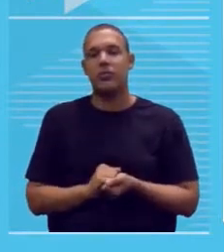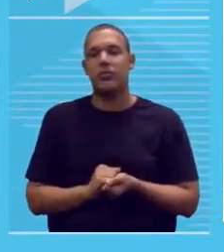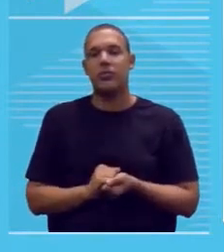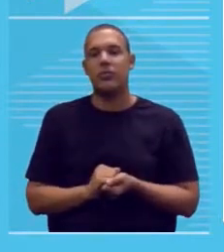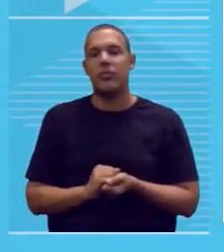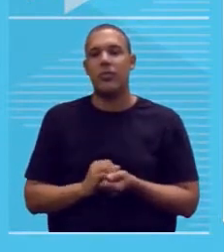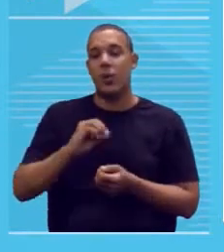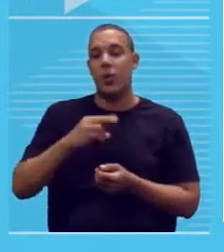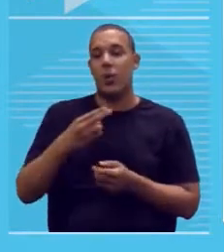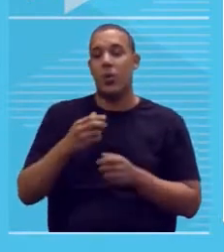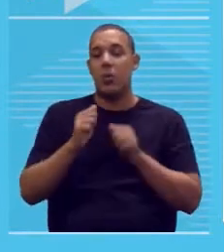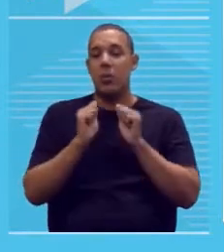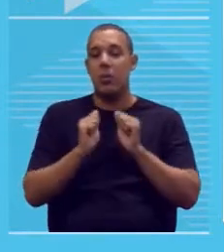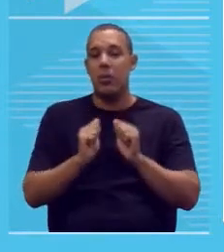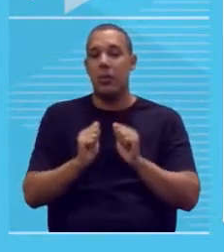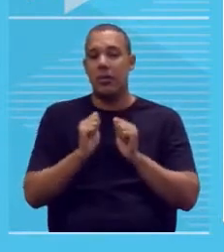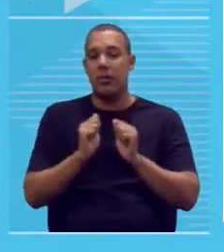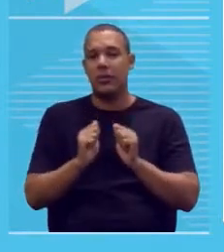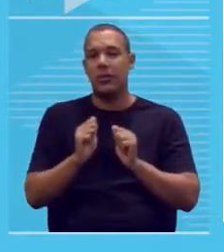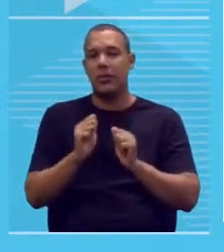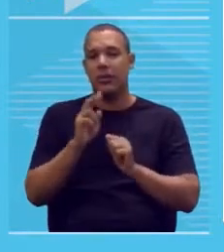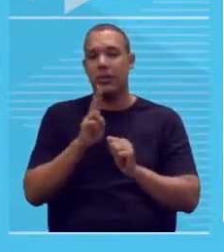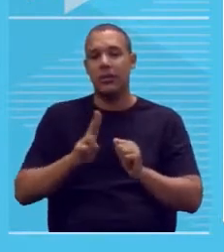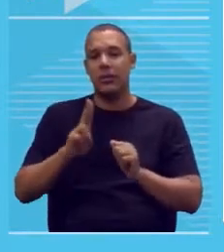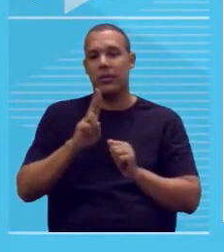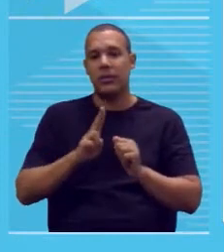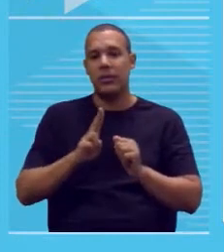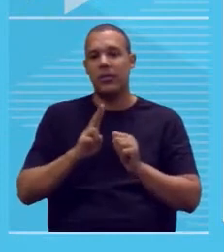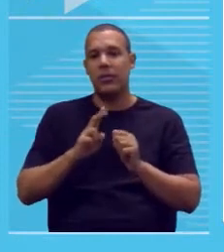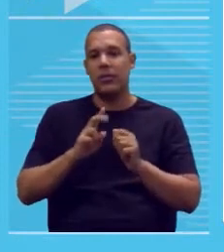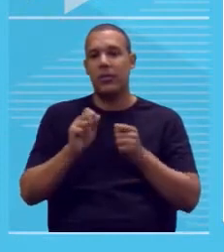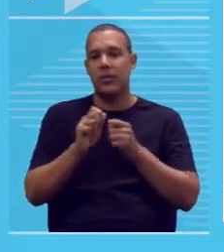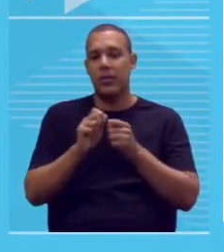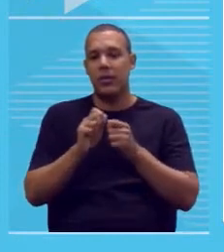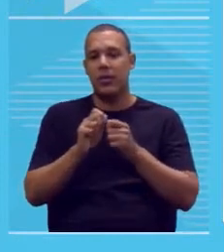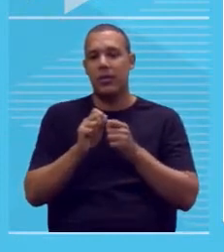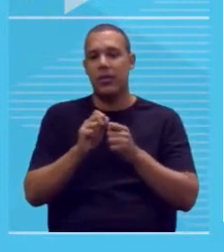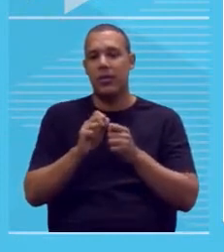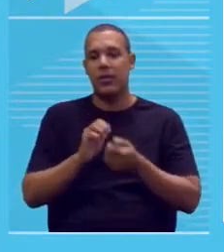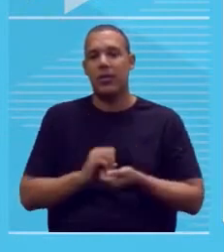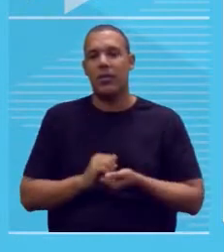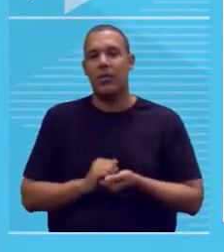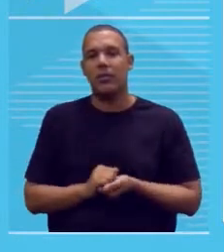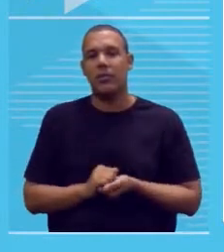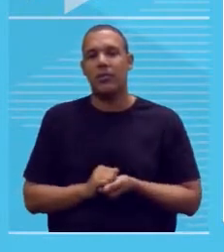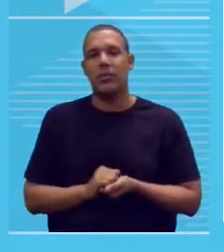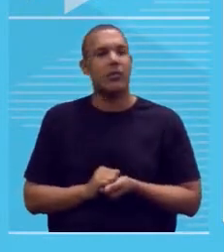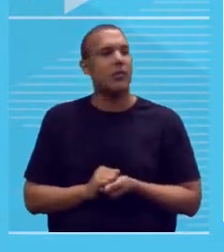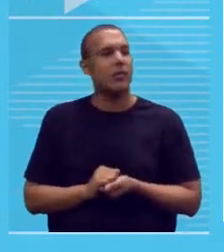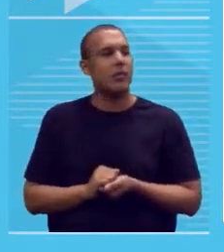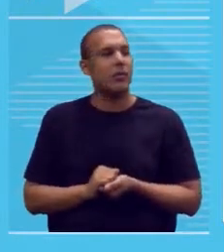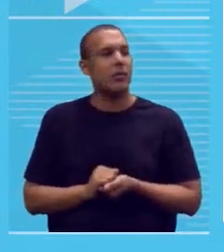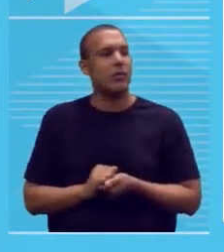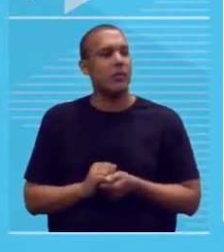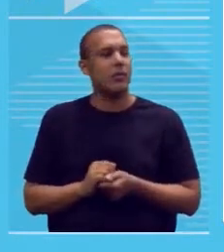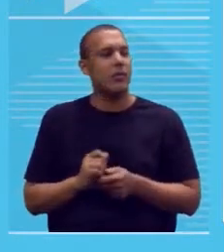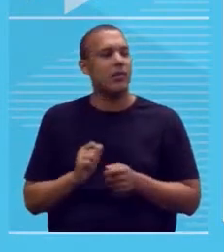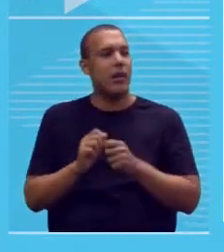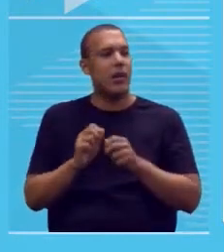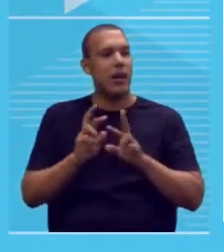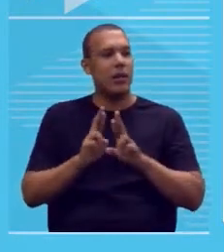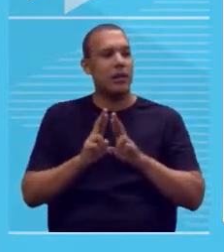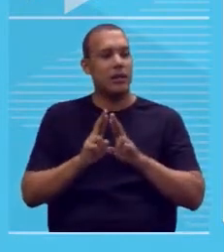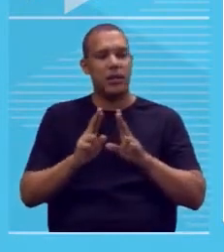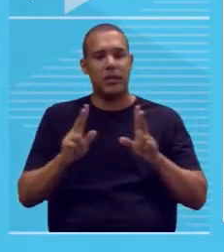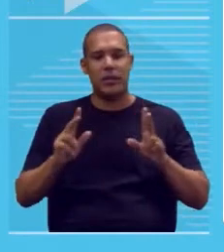eu posso estar obtendo este coeficiente angular, fazendo o quociente entre a diferença entre